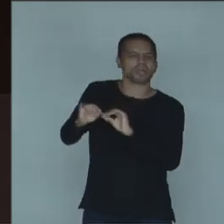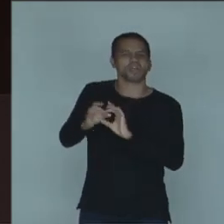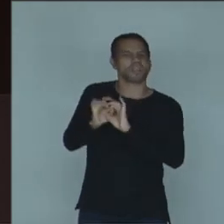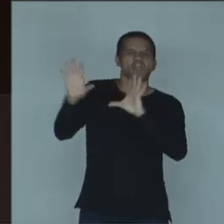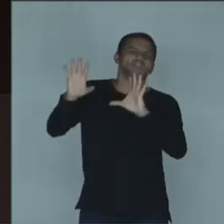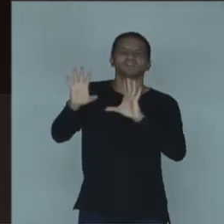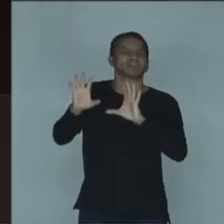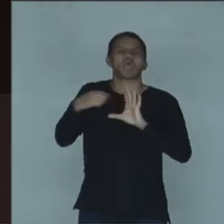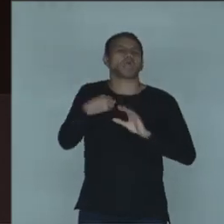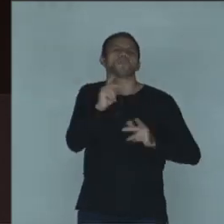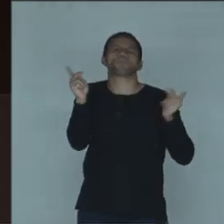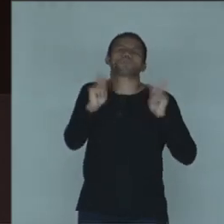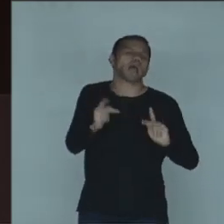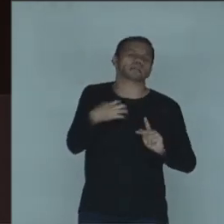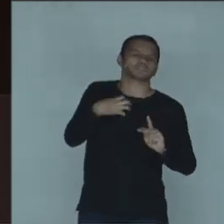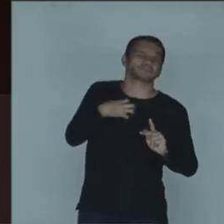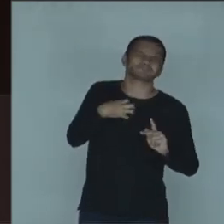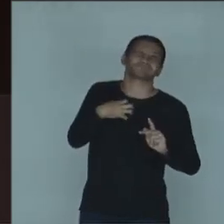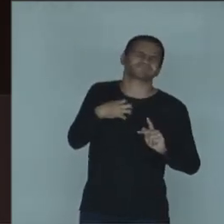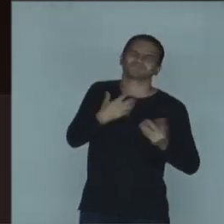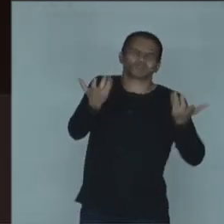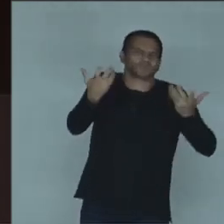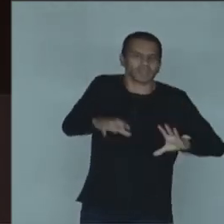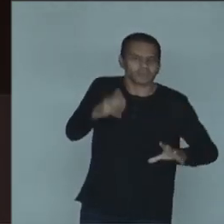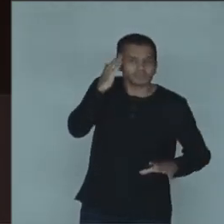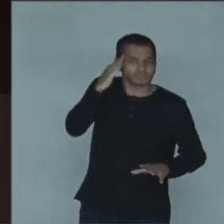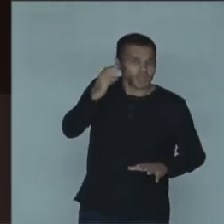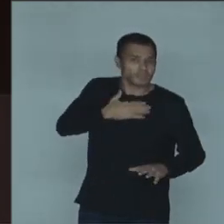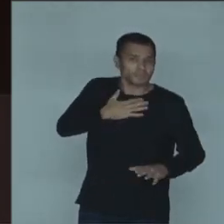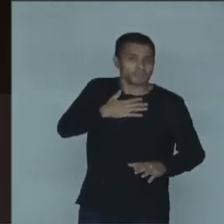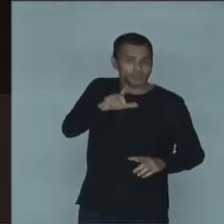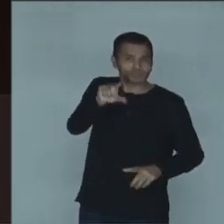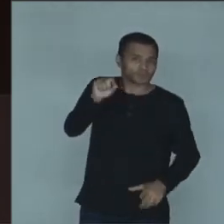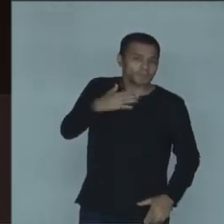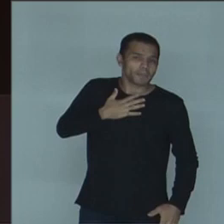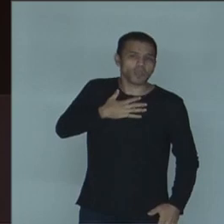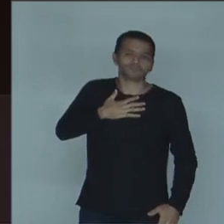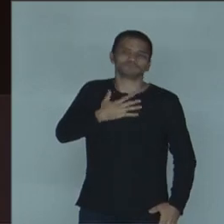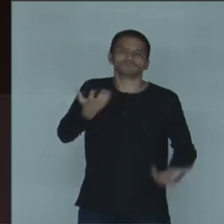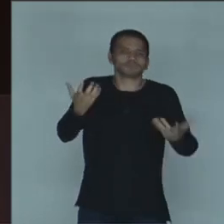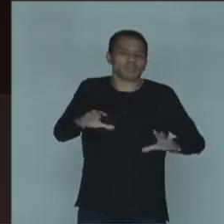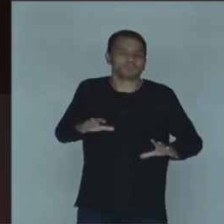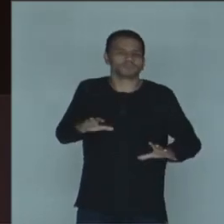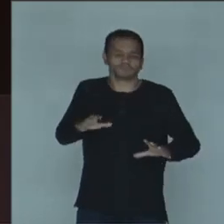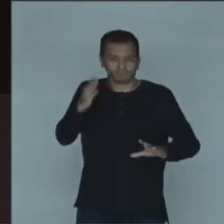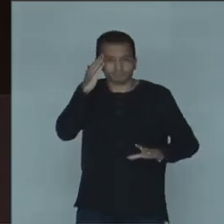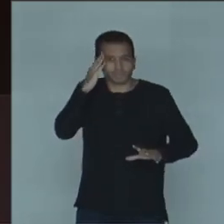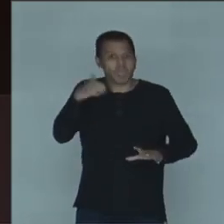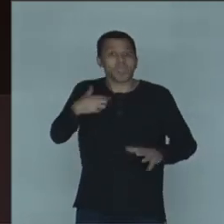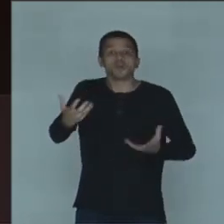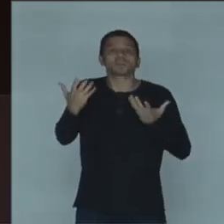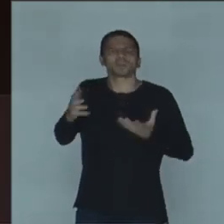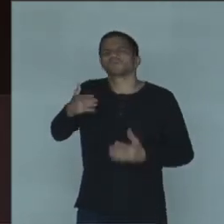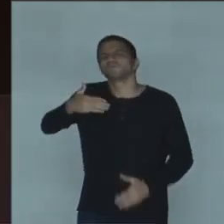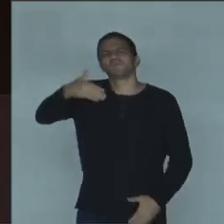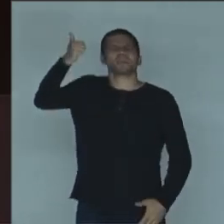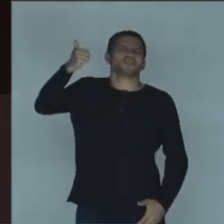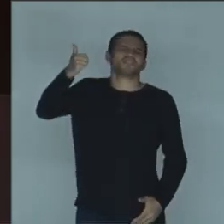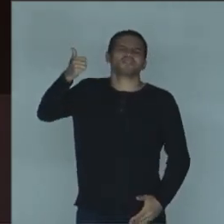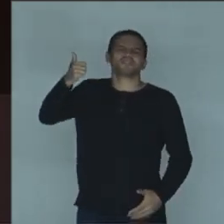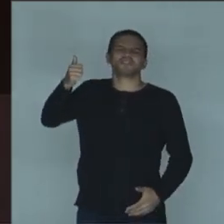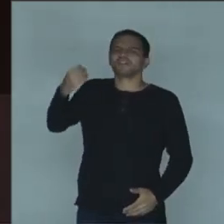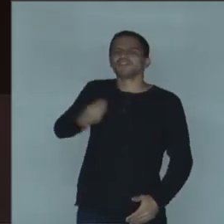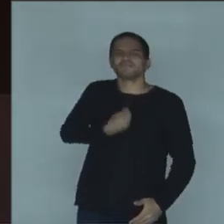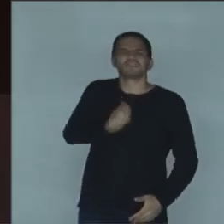para poder ter satisfação Não não quero sua vida a questão de não querer e eu quero algo melhor na vida tranquila em